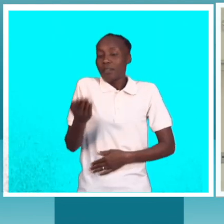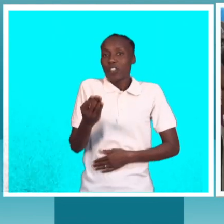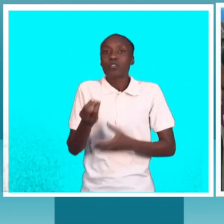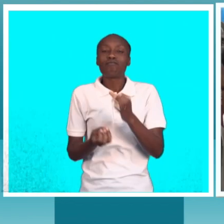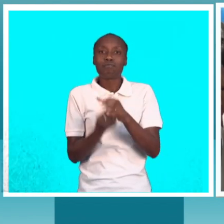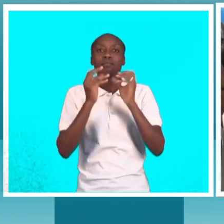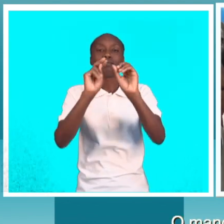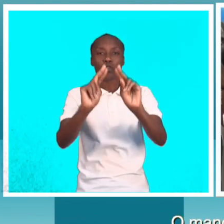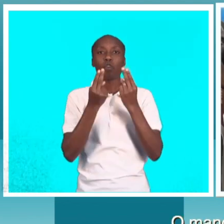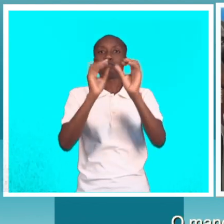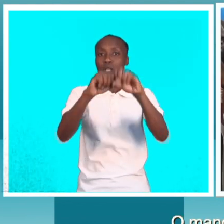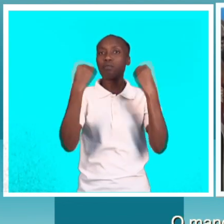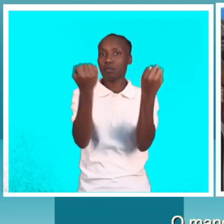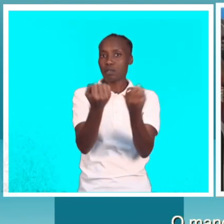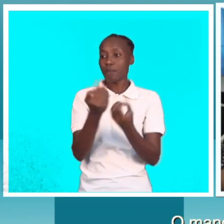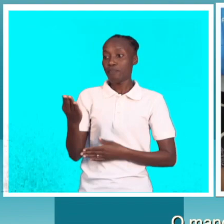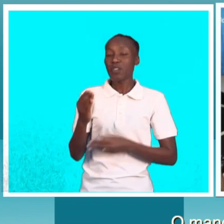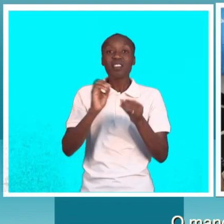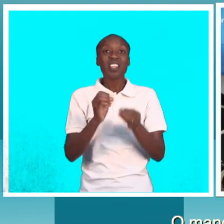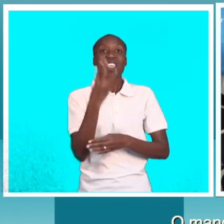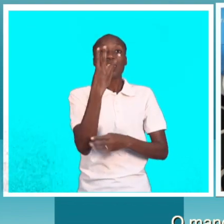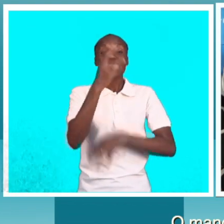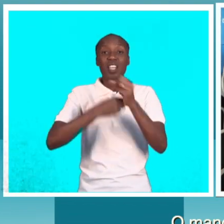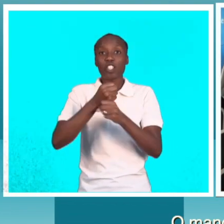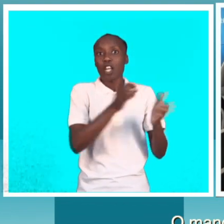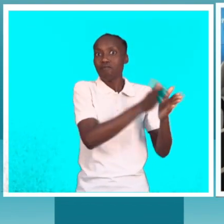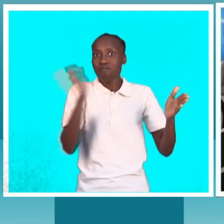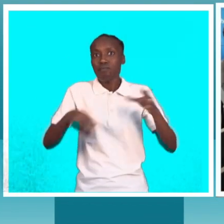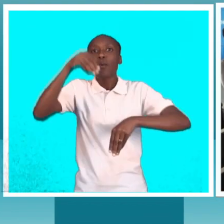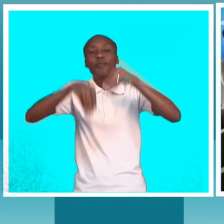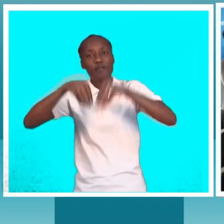próprios pés. O mandato na MIDE é de três anos.